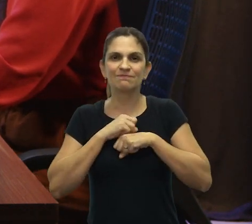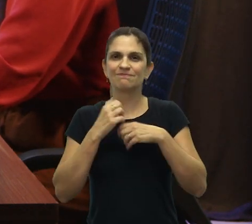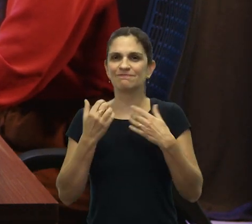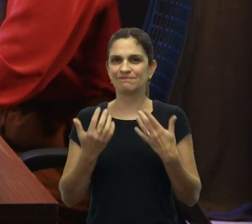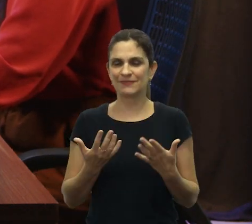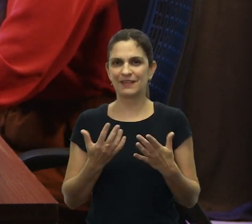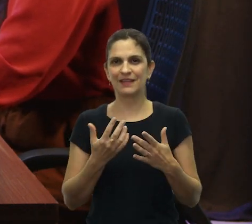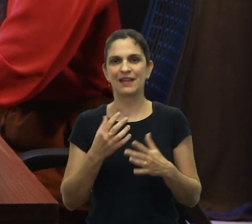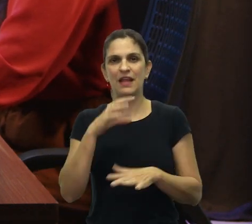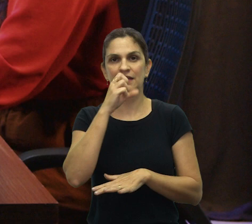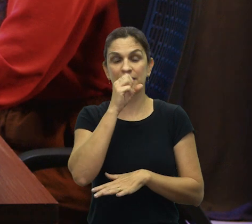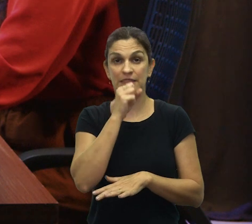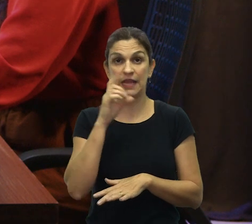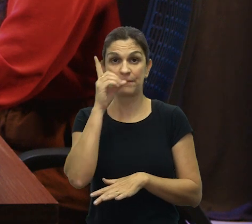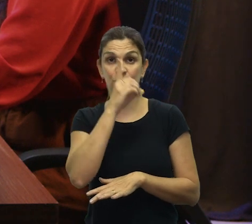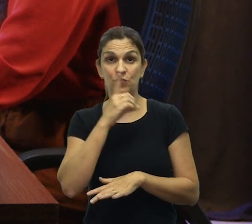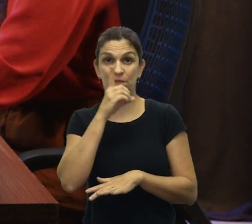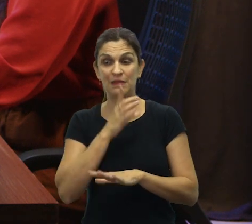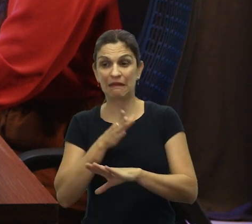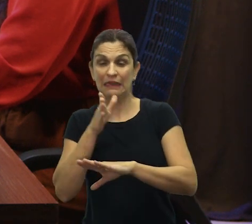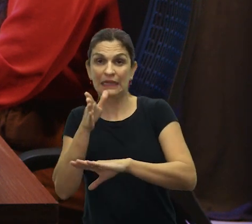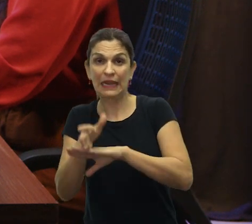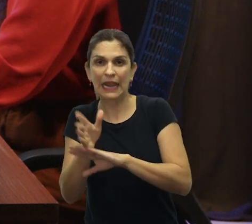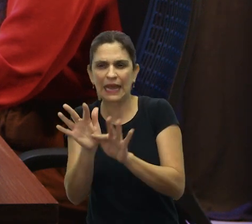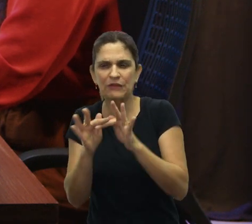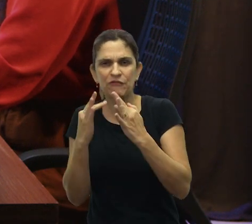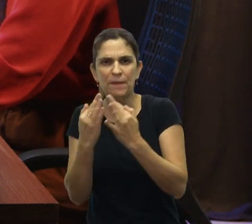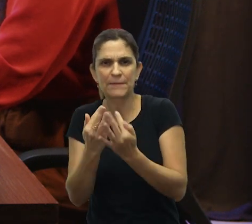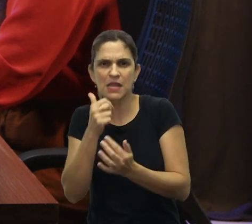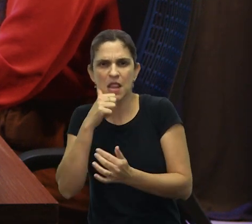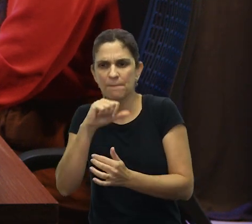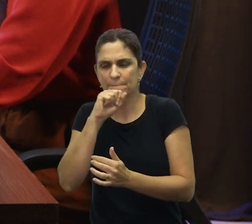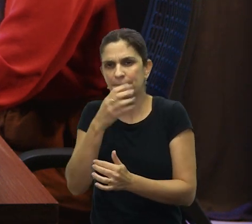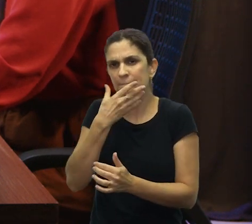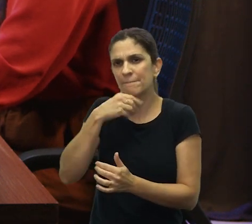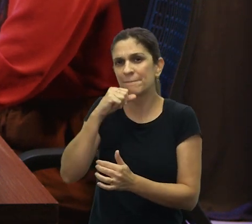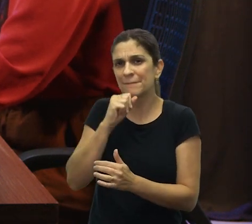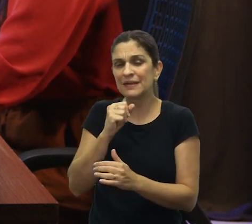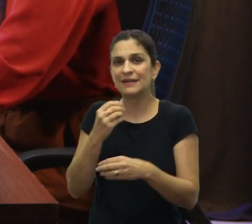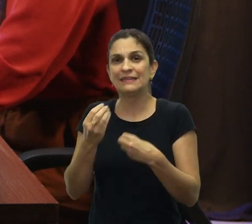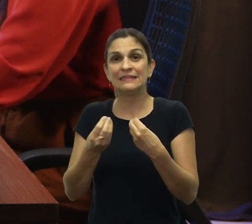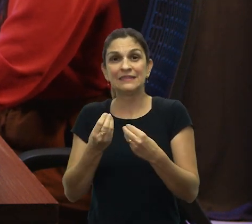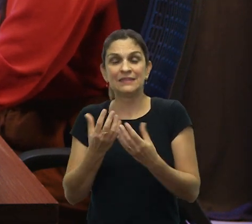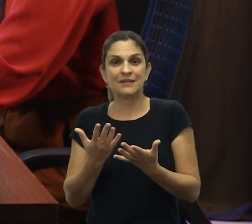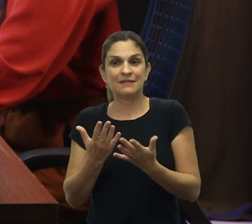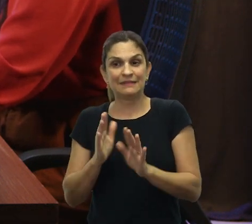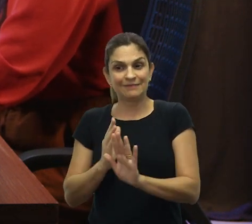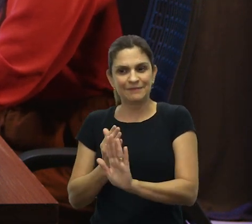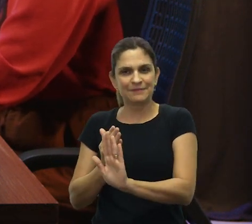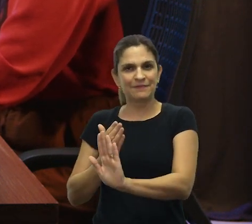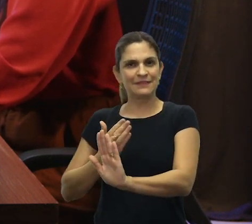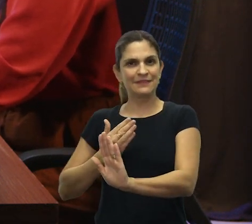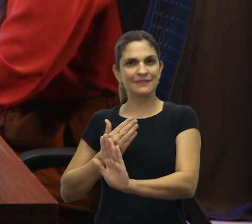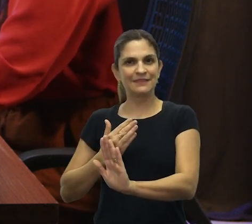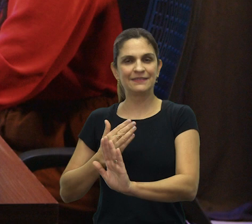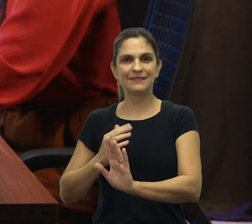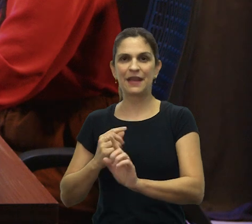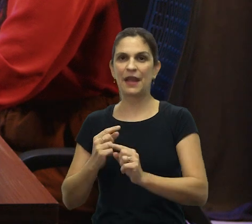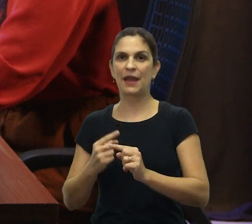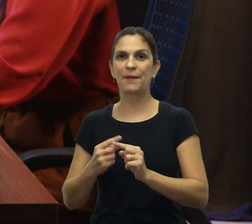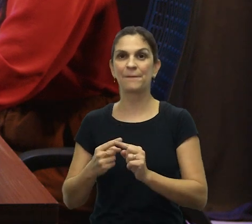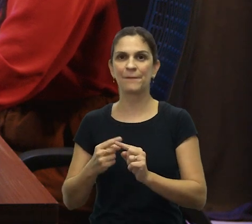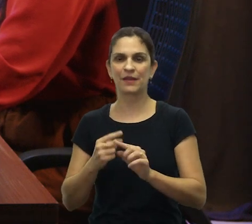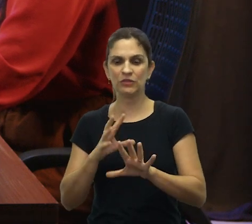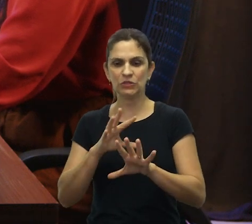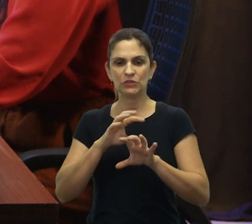casa. Aí, no final de semana, a gente ia visitar os pais, tentava manter uma certa distância, porque você poderia ter